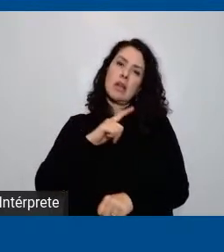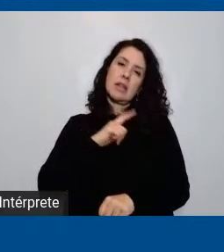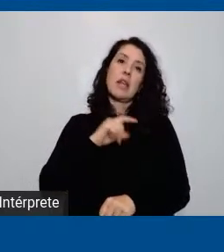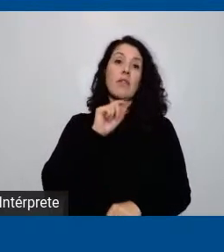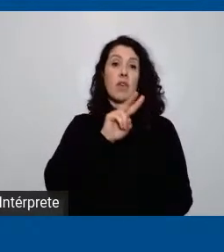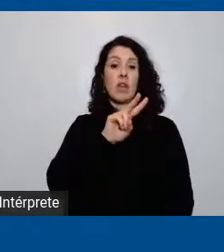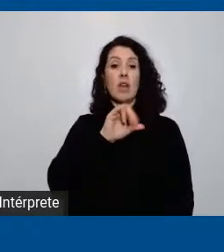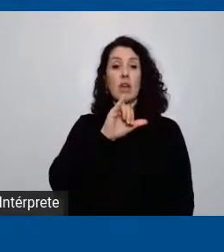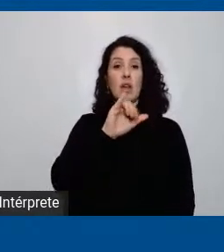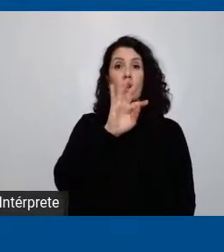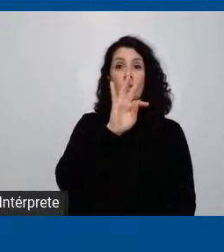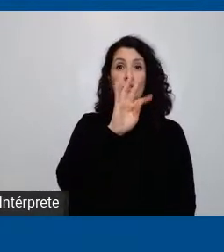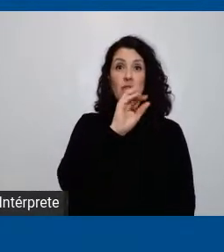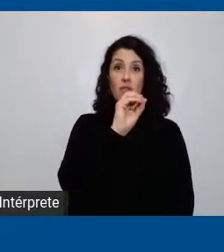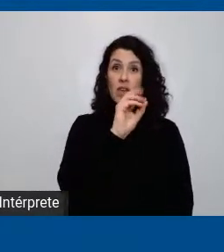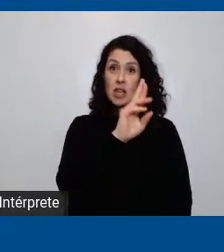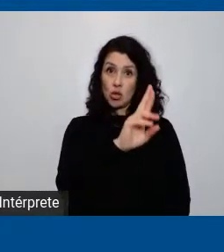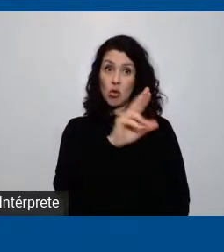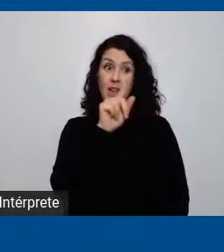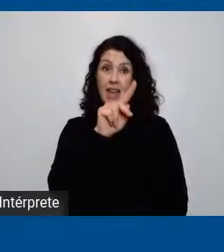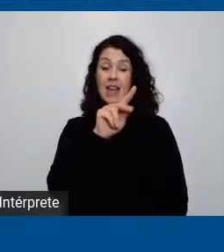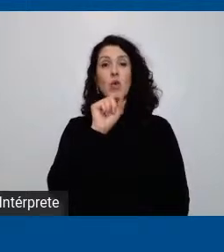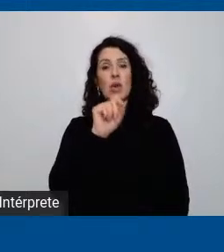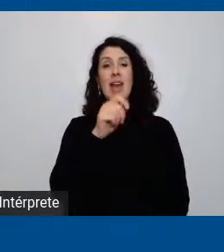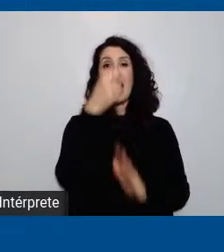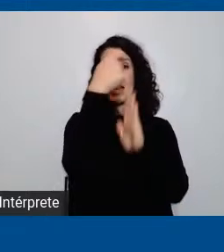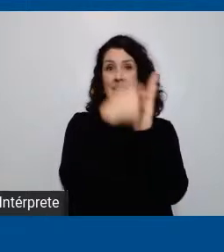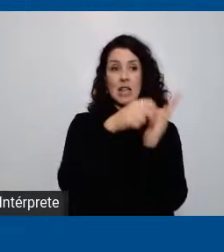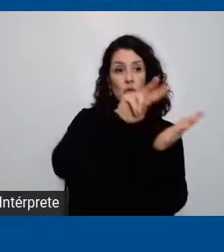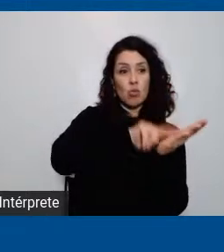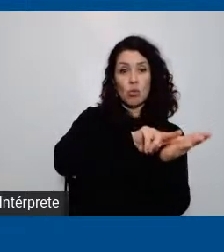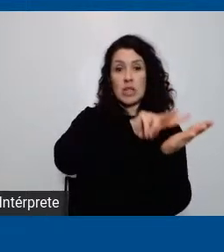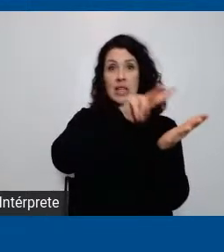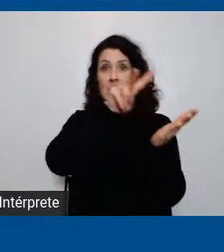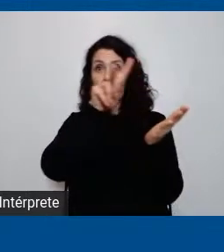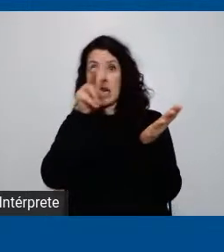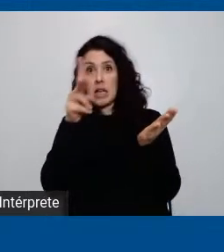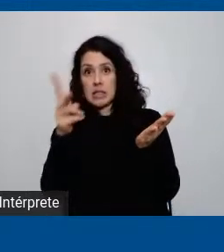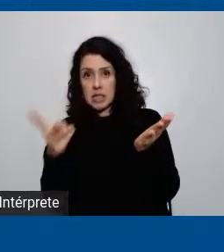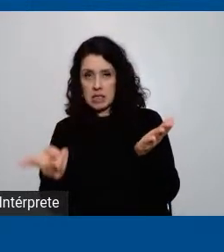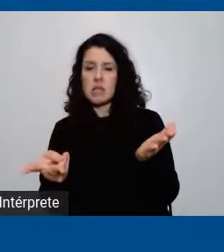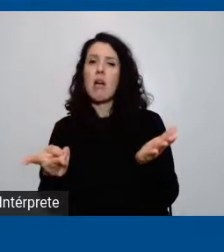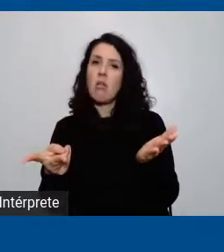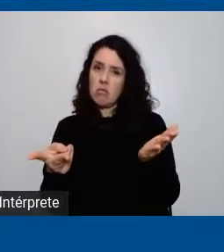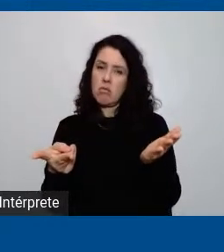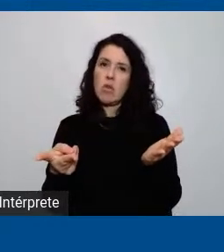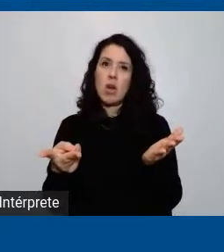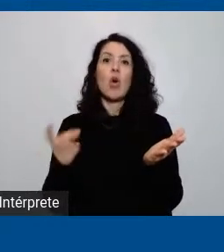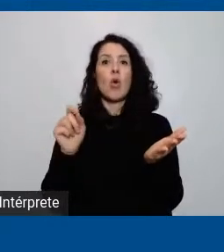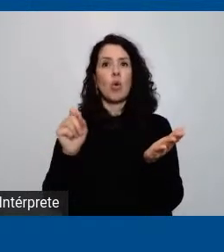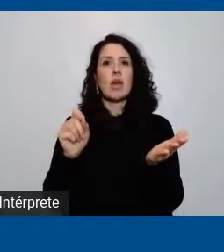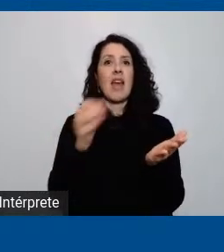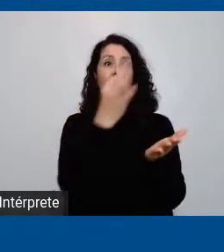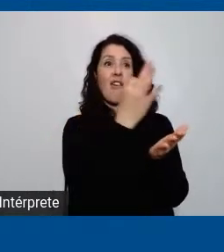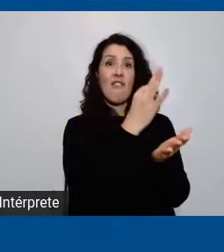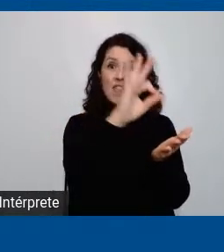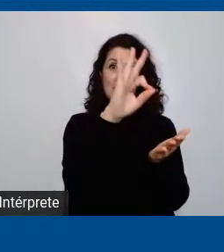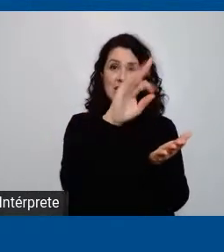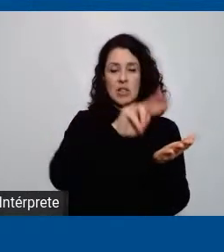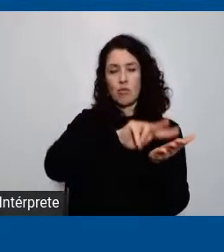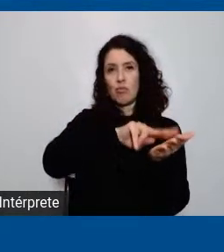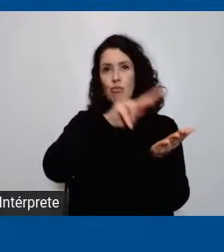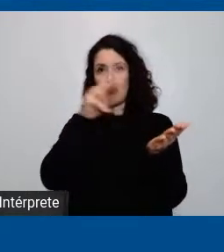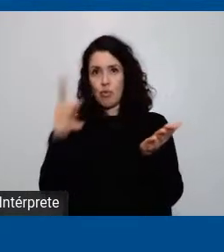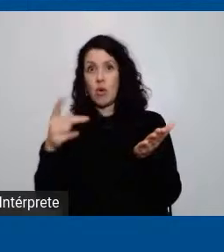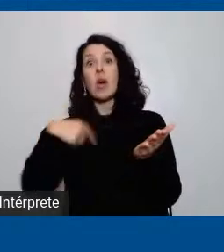Vitor, que fez a transcrição, né, a Hortense Lessange fez a transcrição do francês em partes, trechos, nós também,